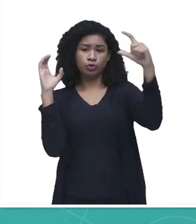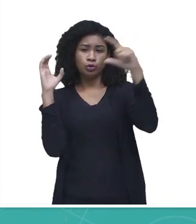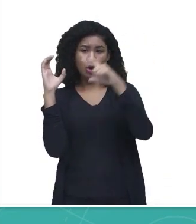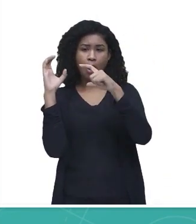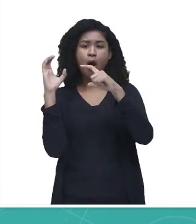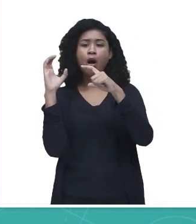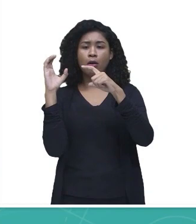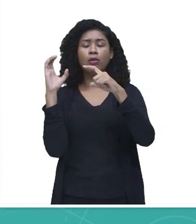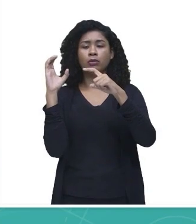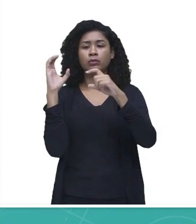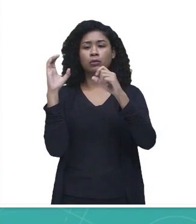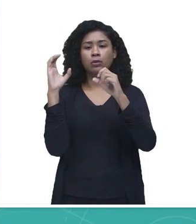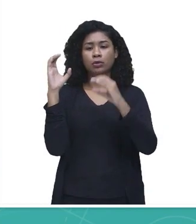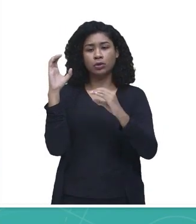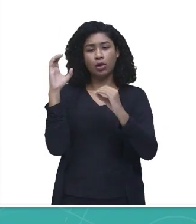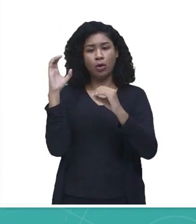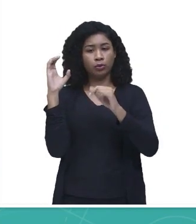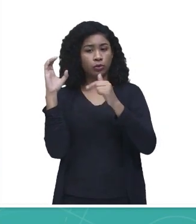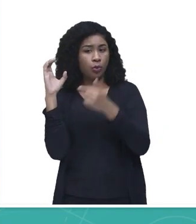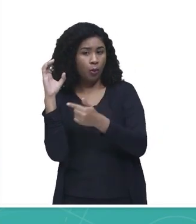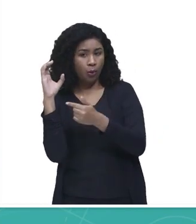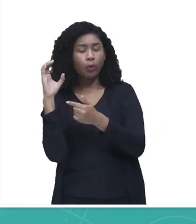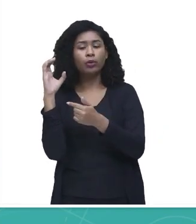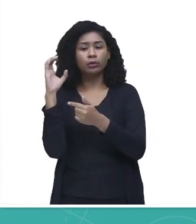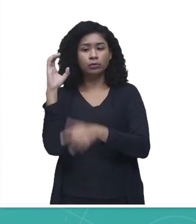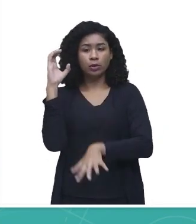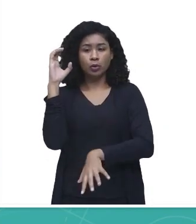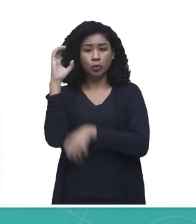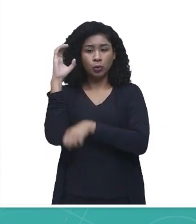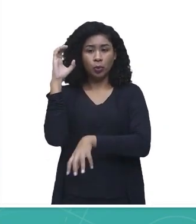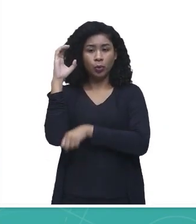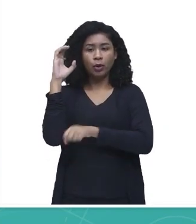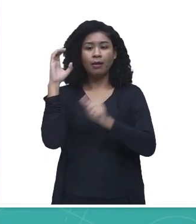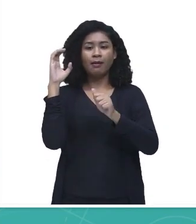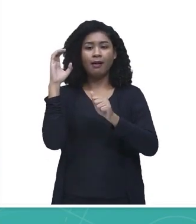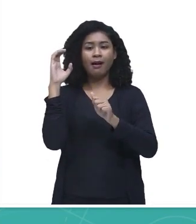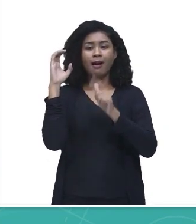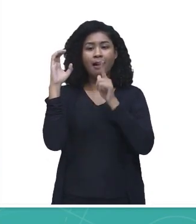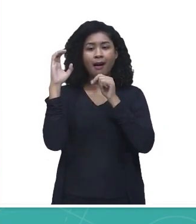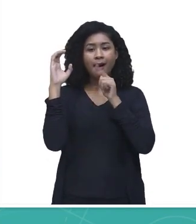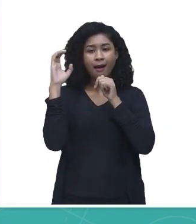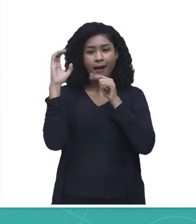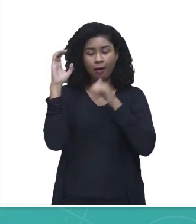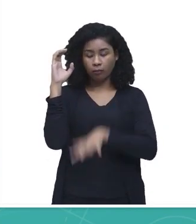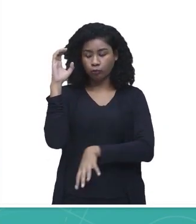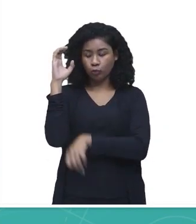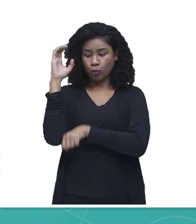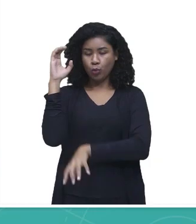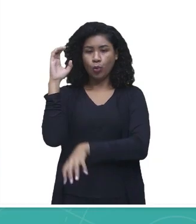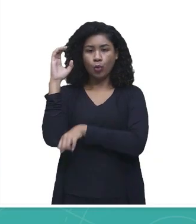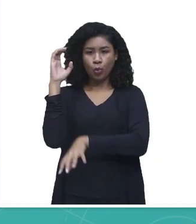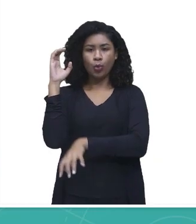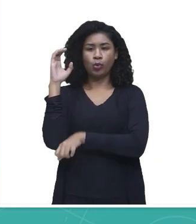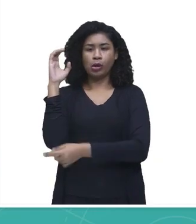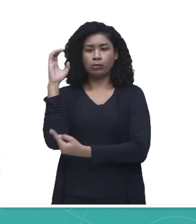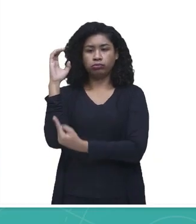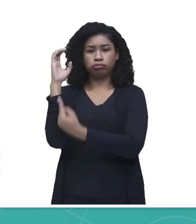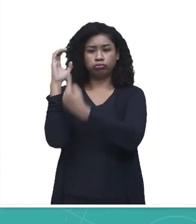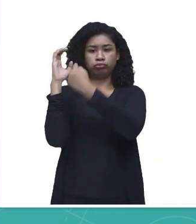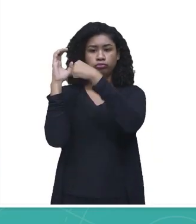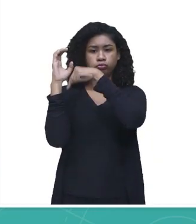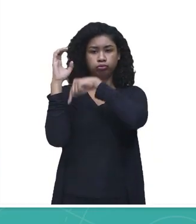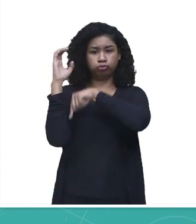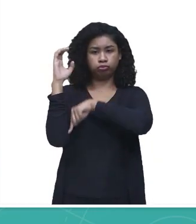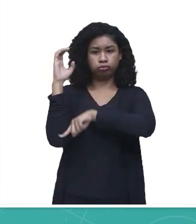carbônico, né? Então, tendo esses três elementos, ela realiza ali no interior da sua clorofila, né, dos seus cloroplastos,